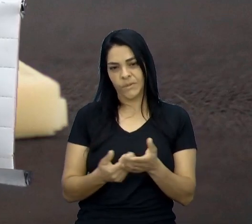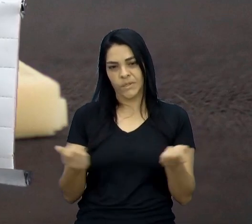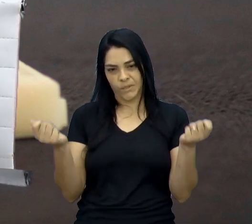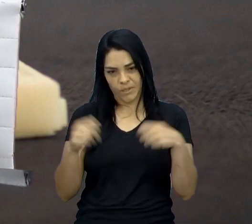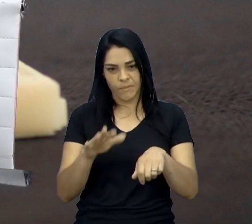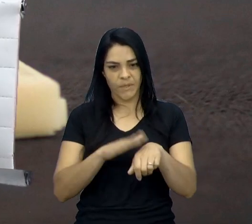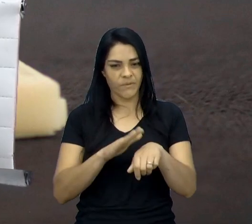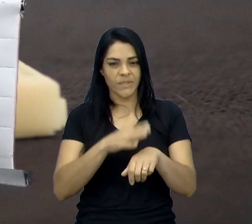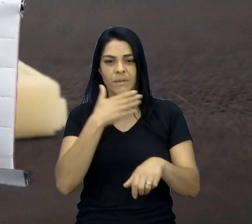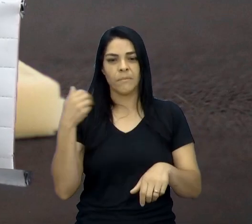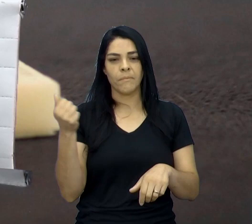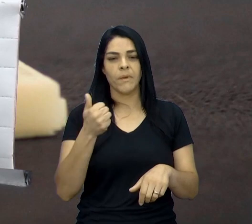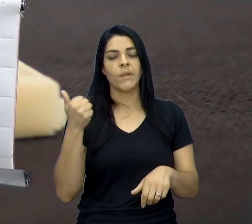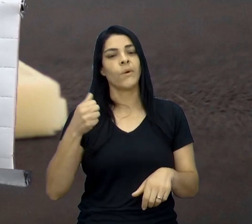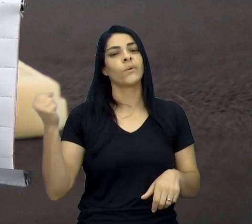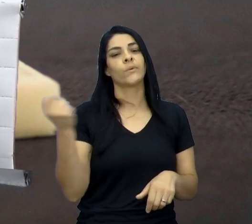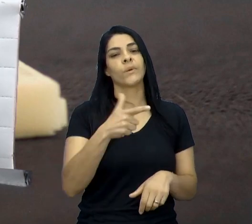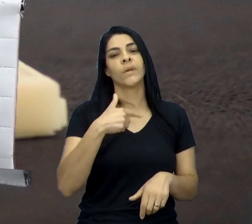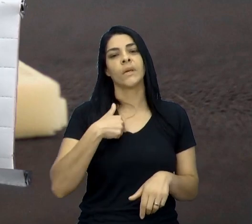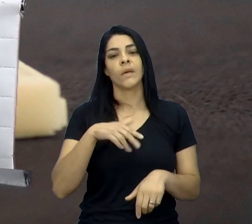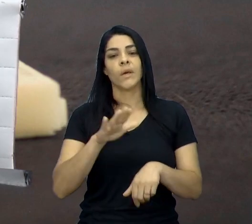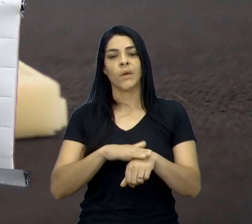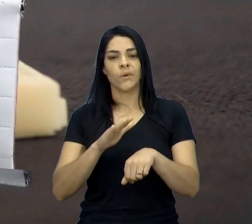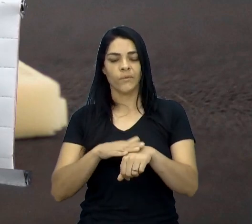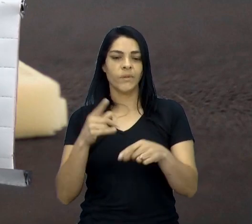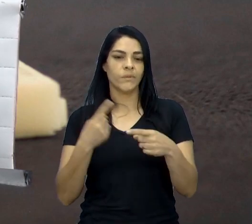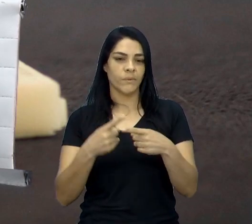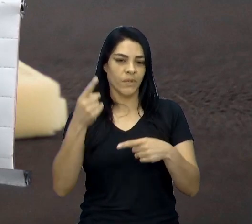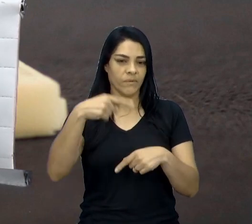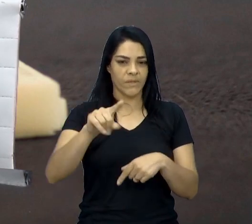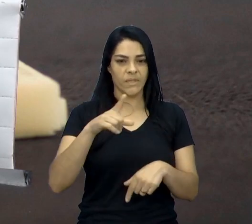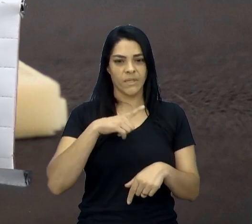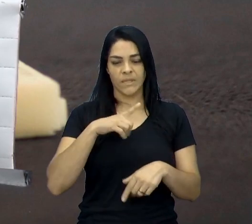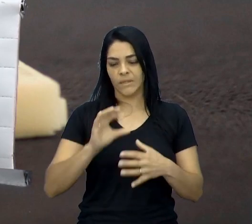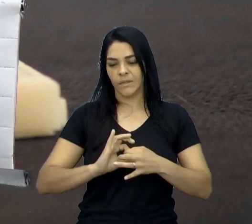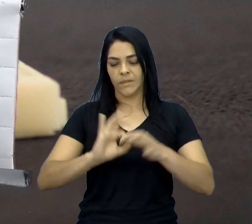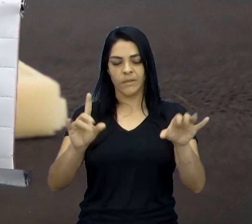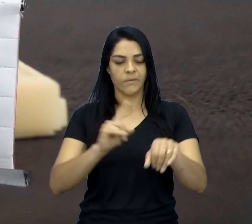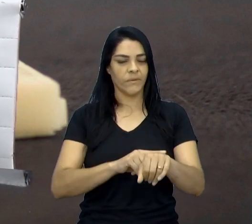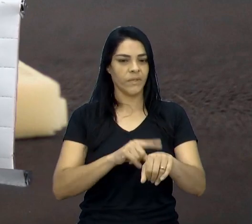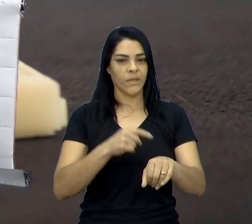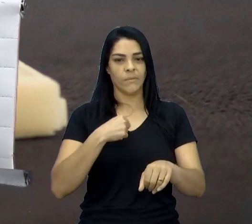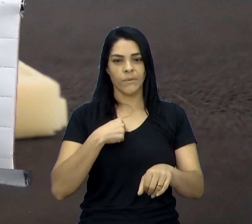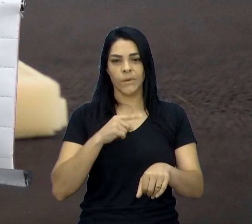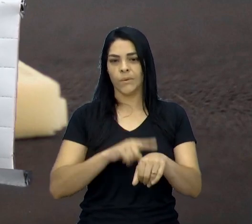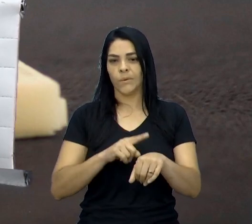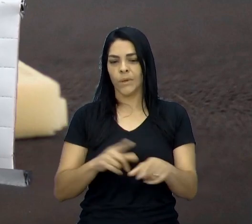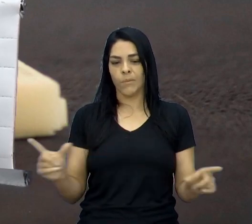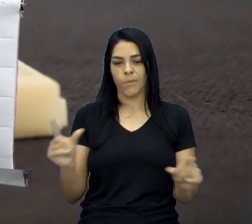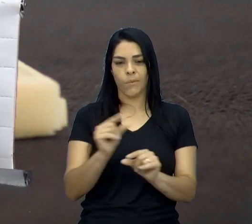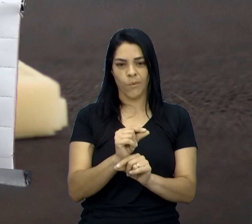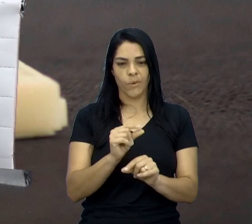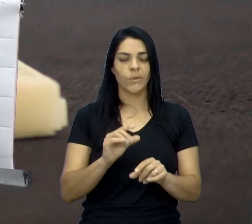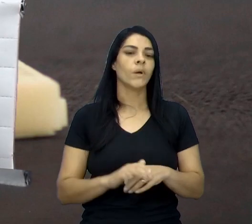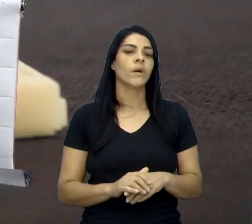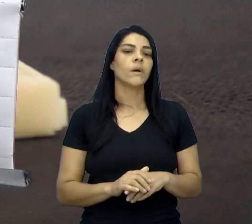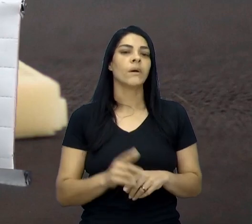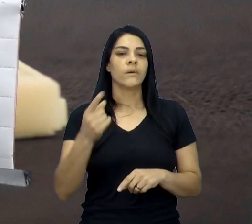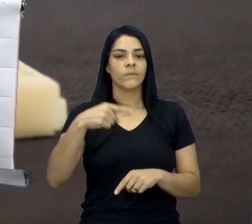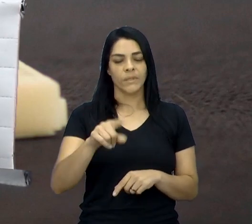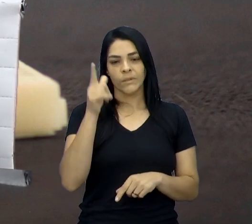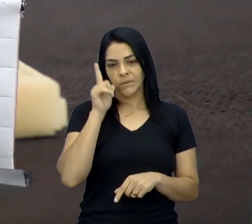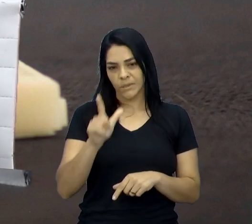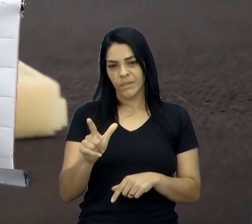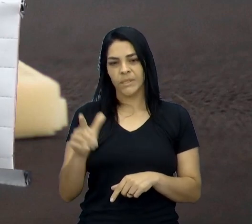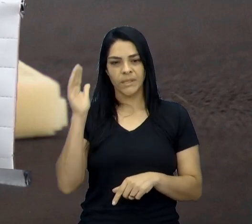um passo a passo, a gente está com pouco tempo. No caso, eu demorei bastante tempo para entender isso e para construir essa programação adaptada